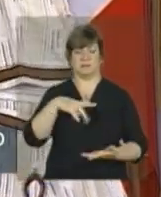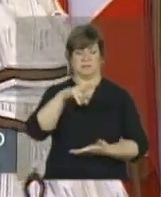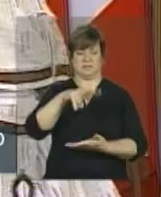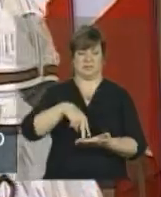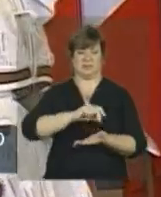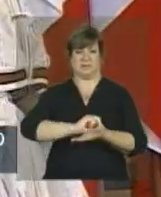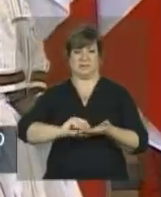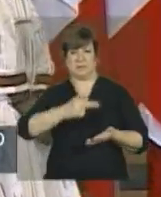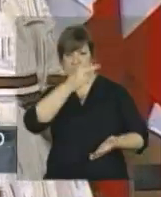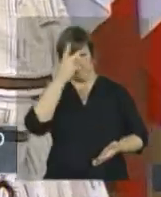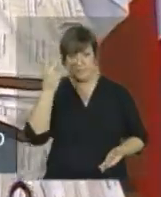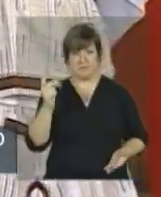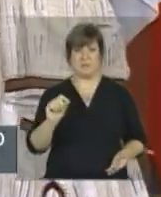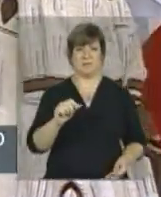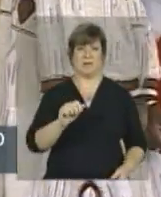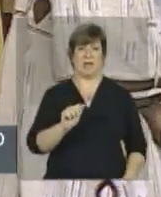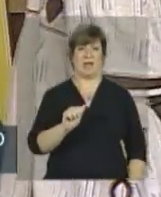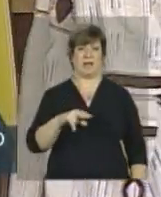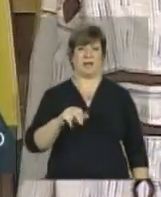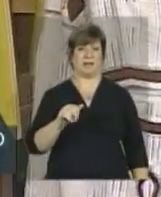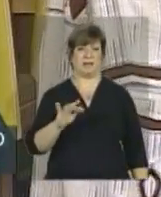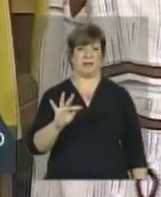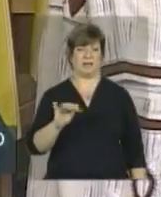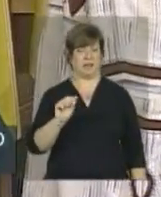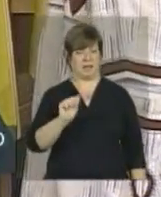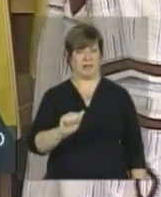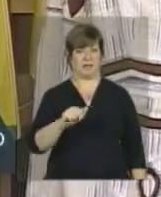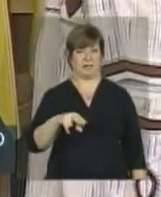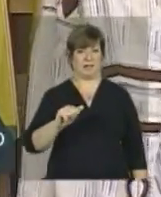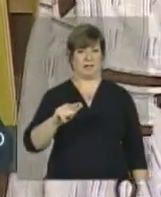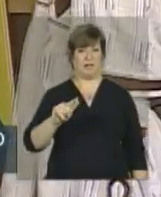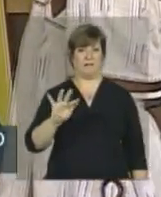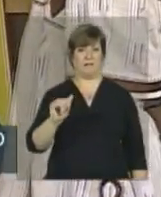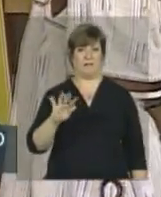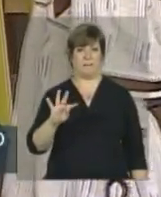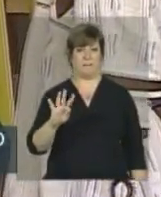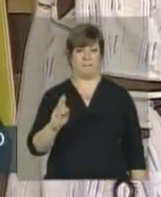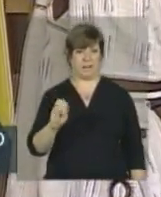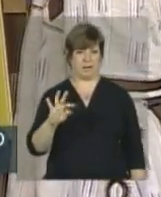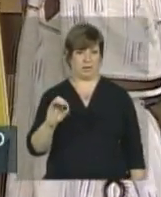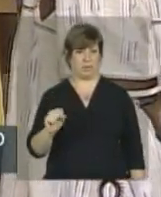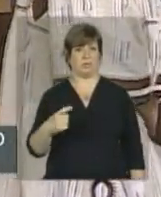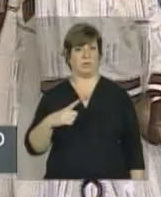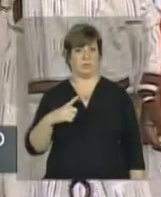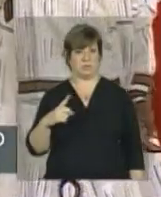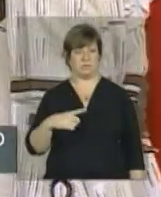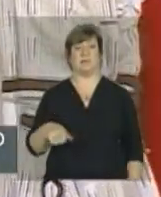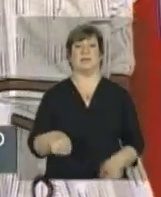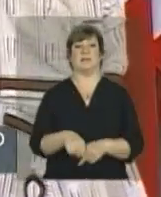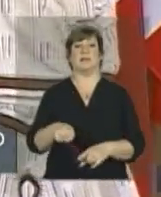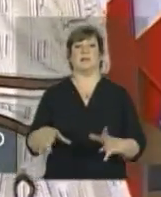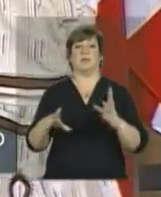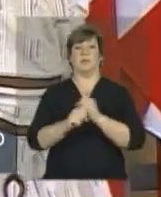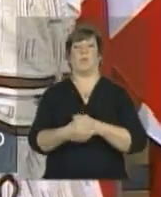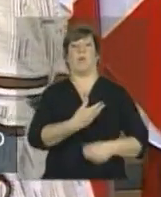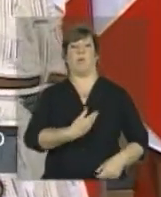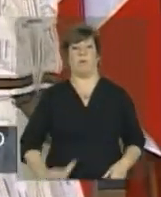23,6% da população. Sua Constituição é de junho de 1991 e estabeleceu um